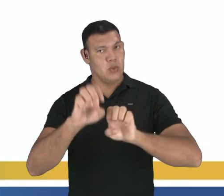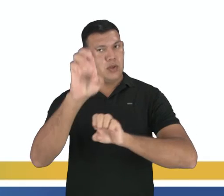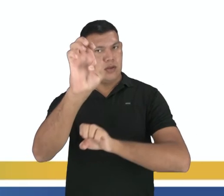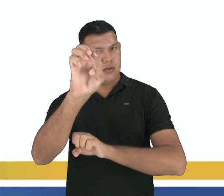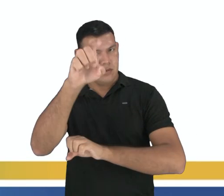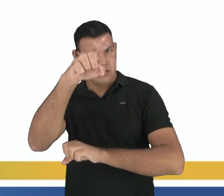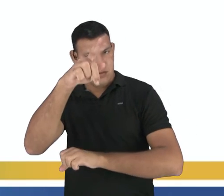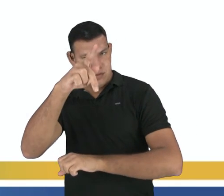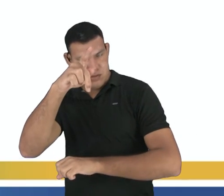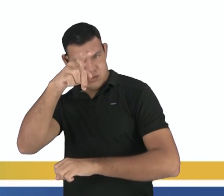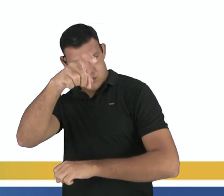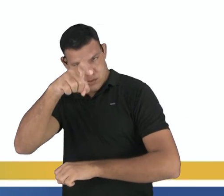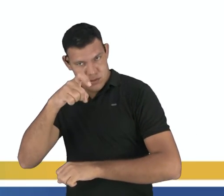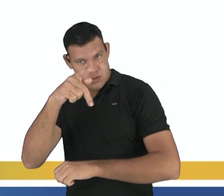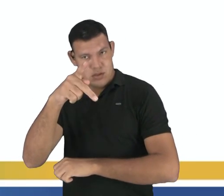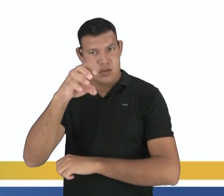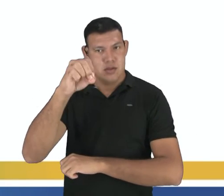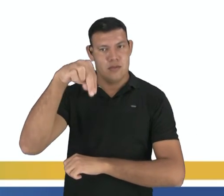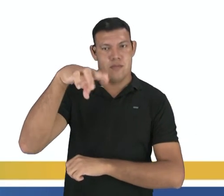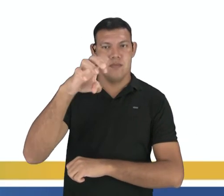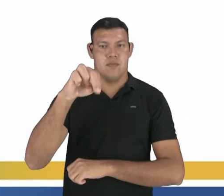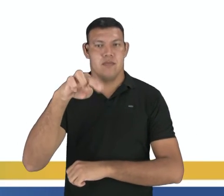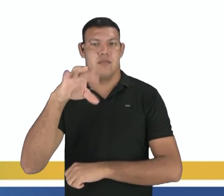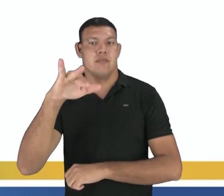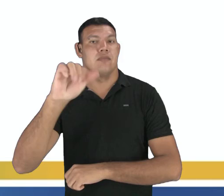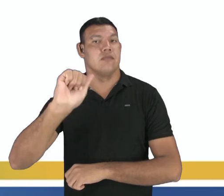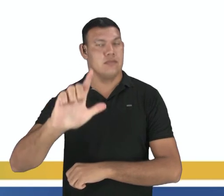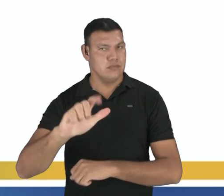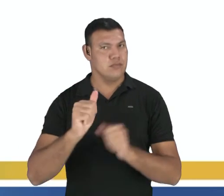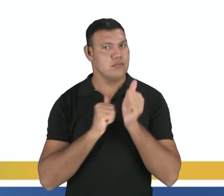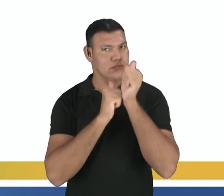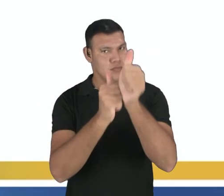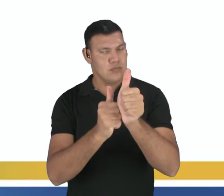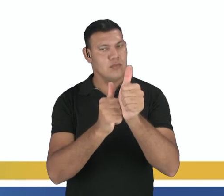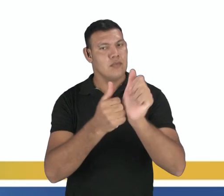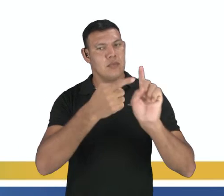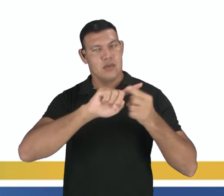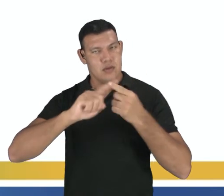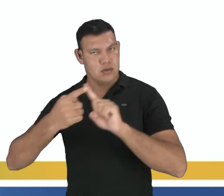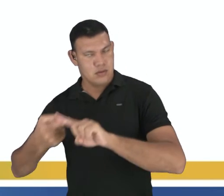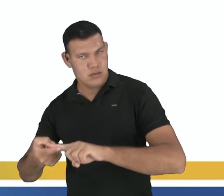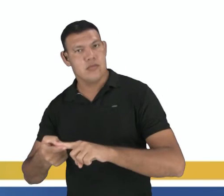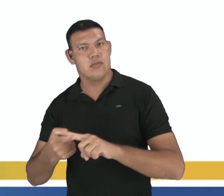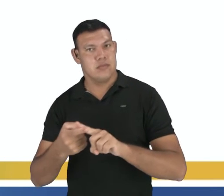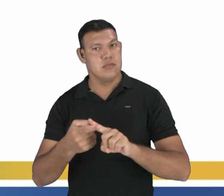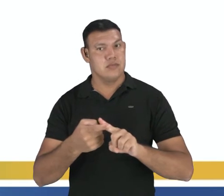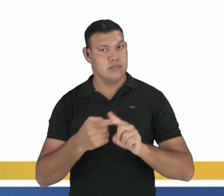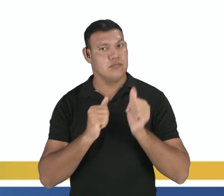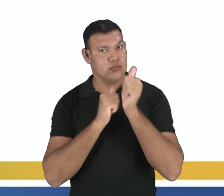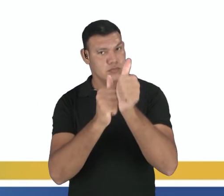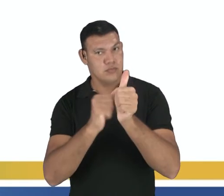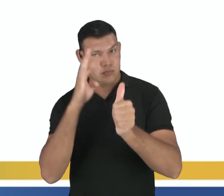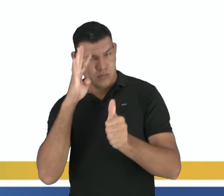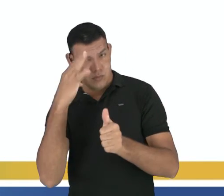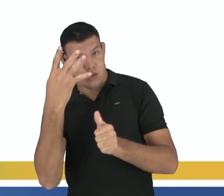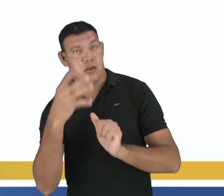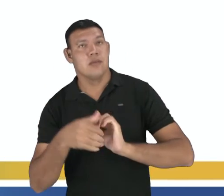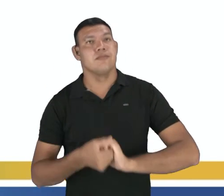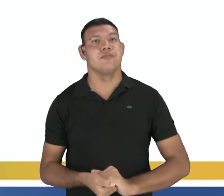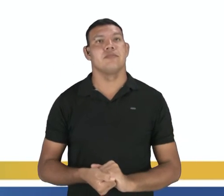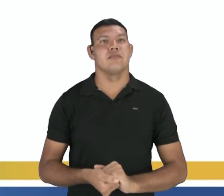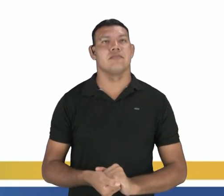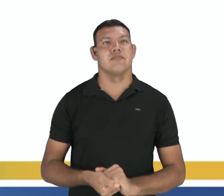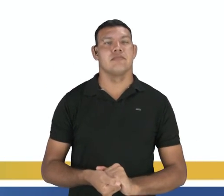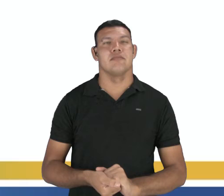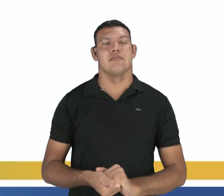exponencial. Então, acompanhe comigo o material e vamos à resolução. Diz o seguinte, a situação: